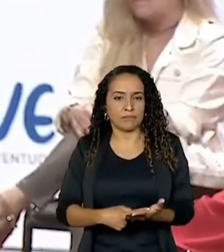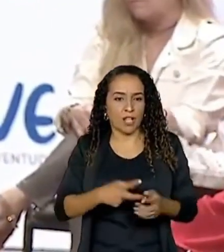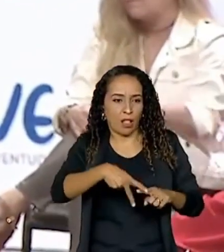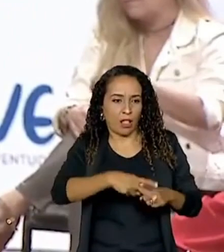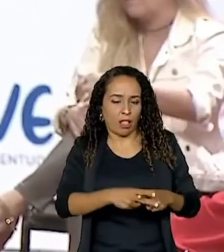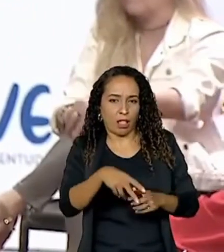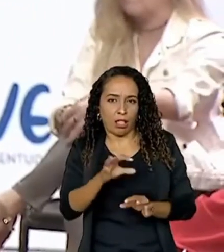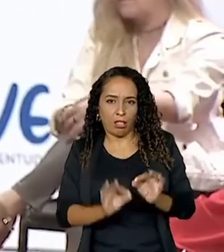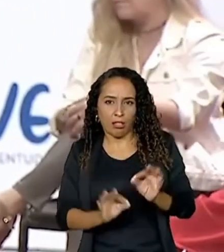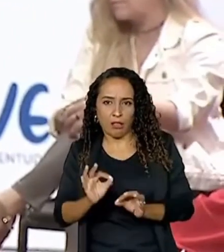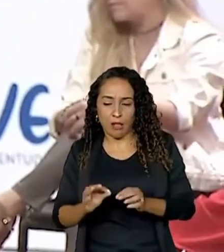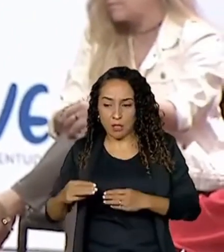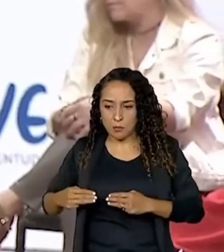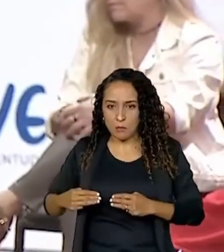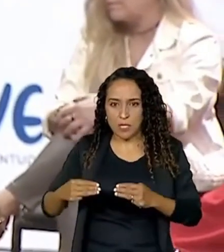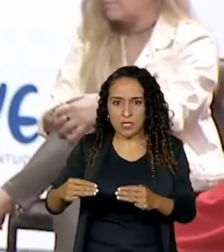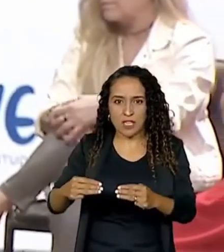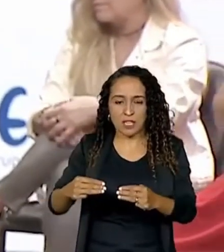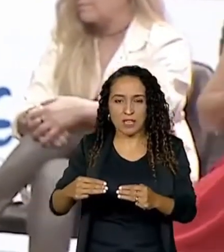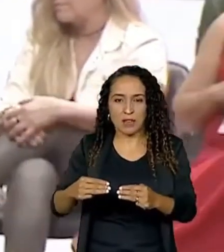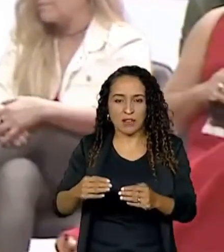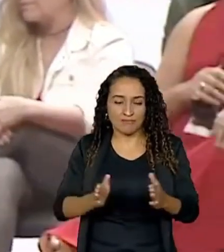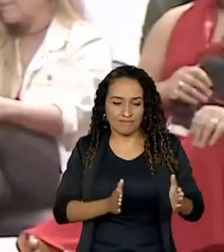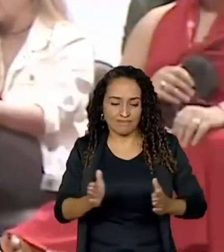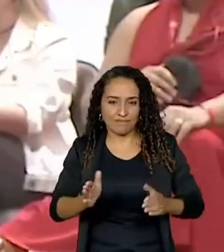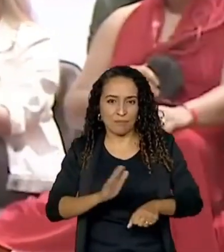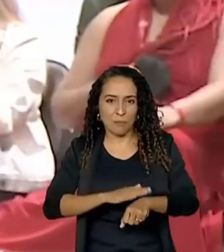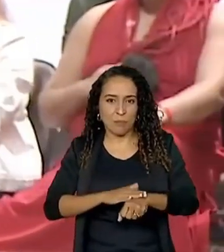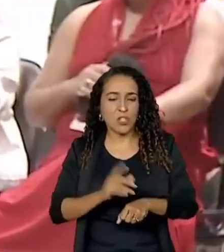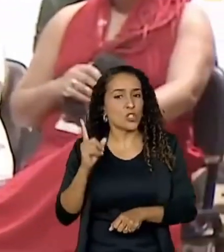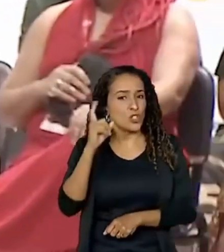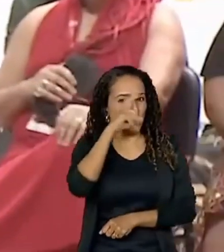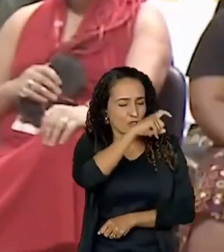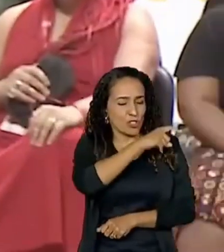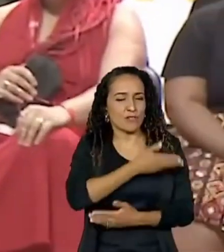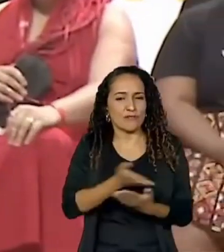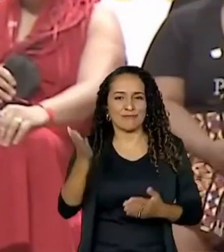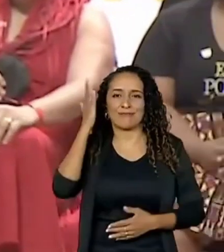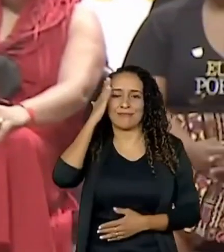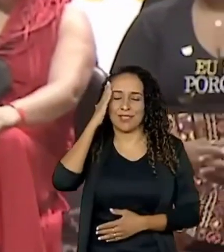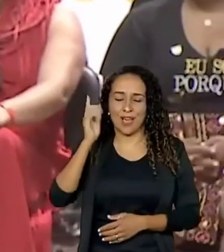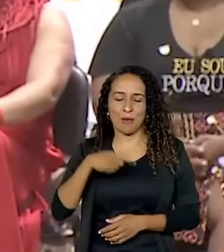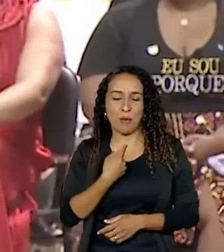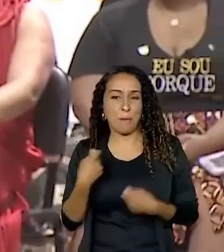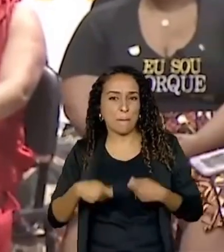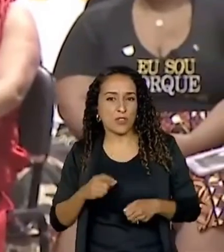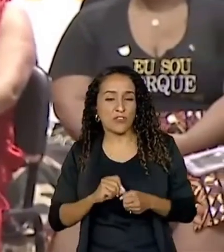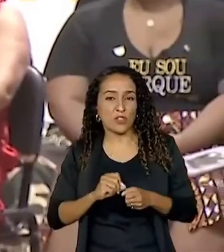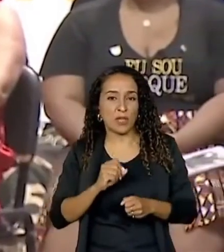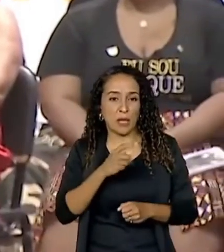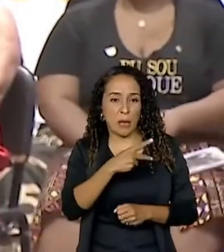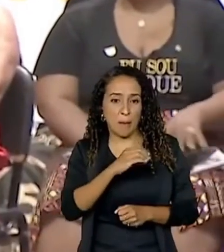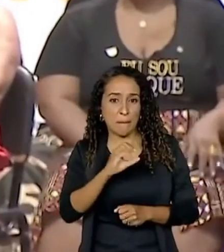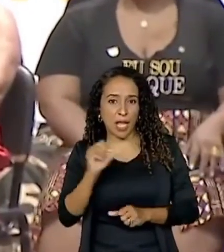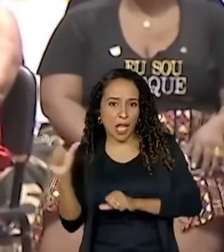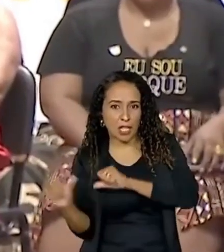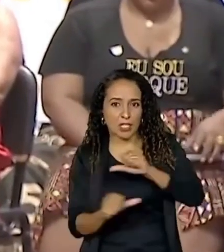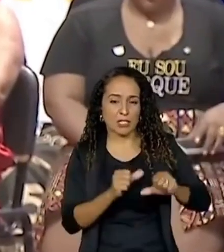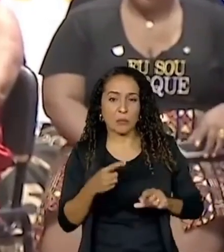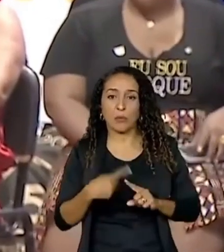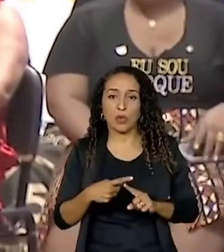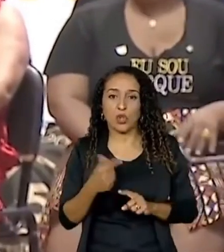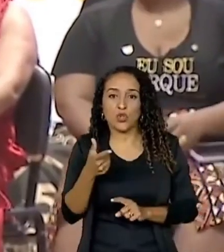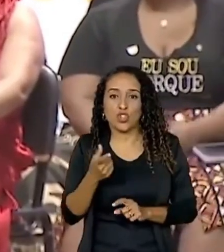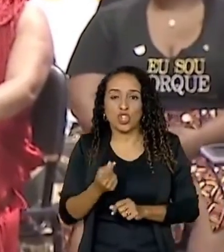os ministérios numa época difícil, em que vocês sabem que a gente teve que fazer uma PEC de transição, porque não